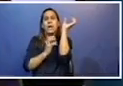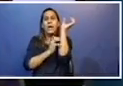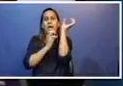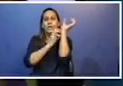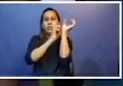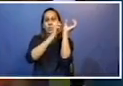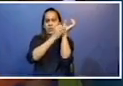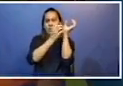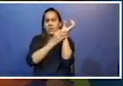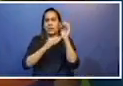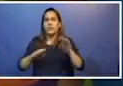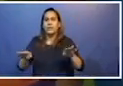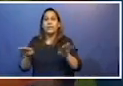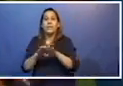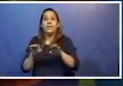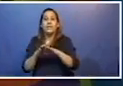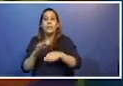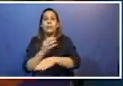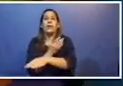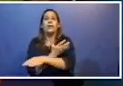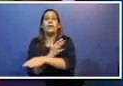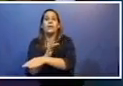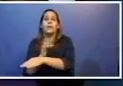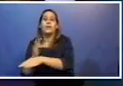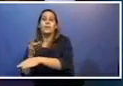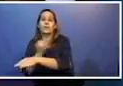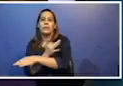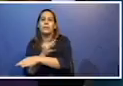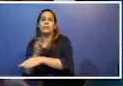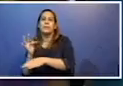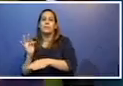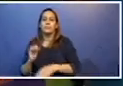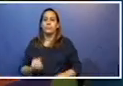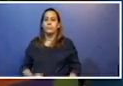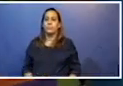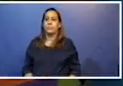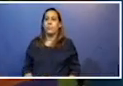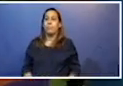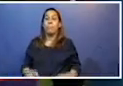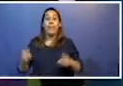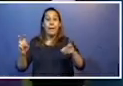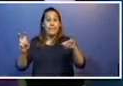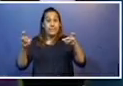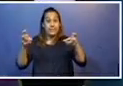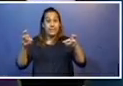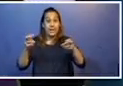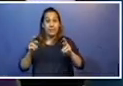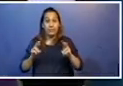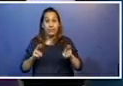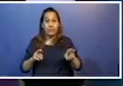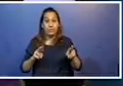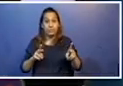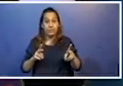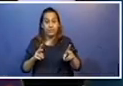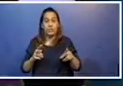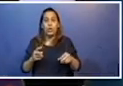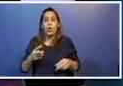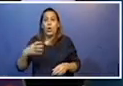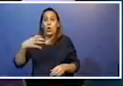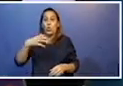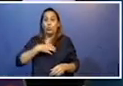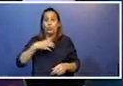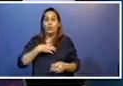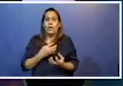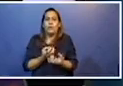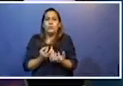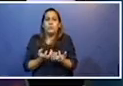na caatinga, e a outra parte aqui da imagem mostrando o cerrado. Percebe a diferença entre o tipo de